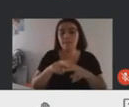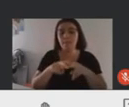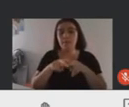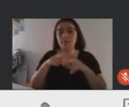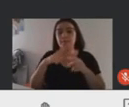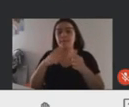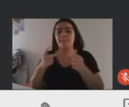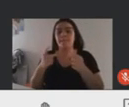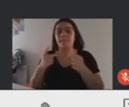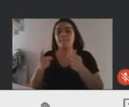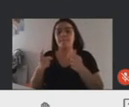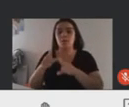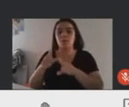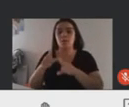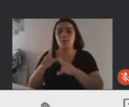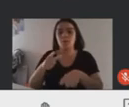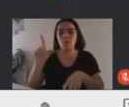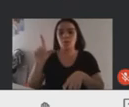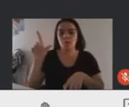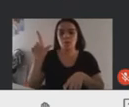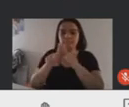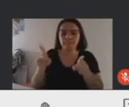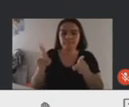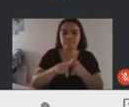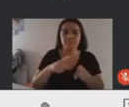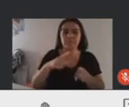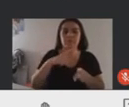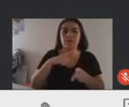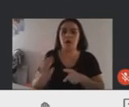trabalha em conjunto com vários parceiros aí, né?